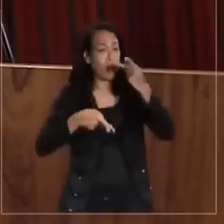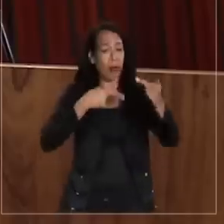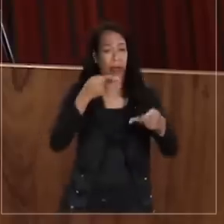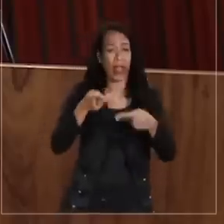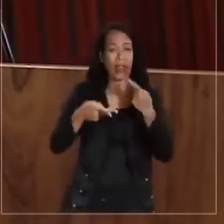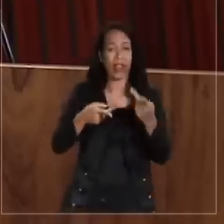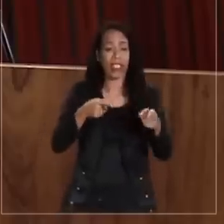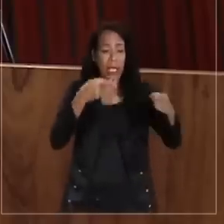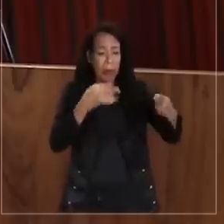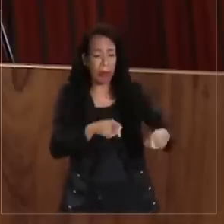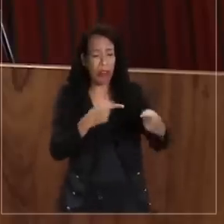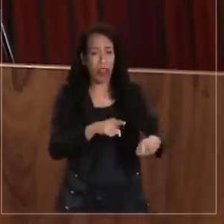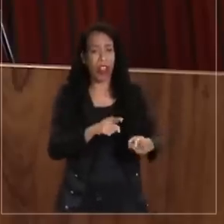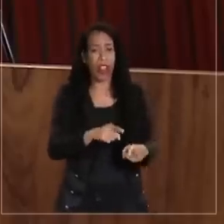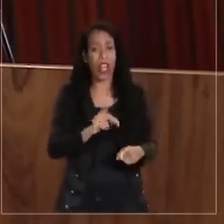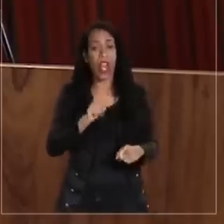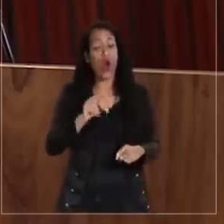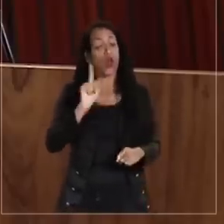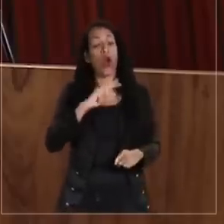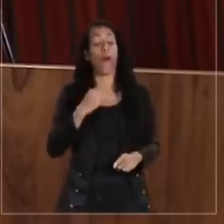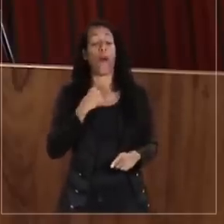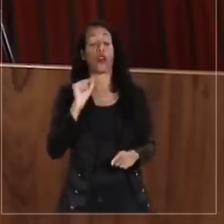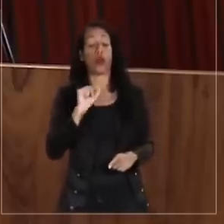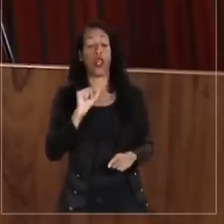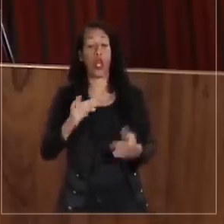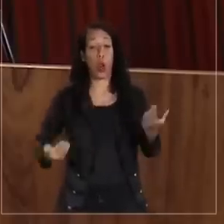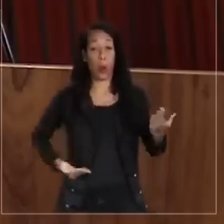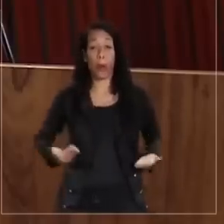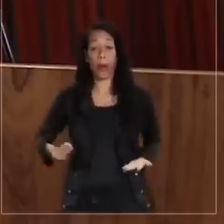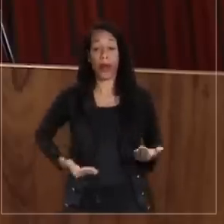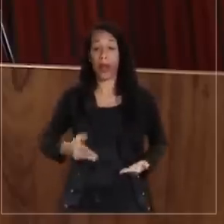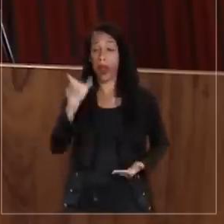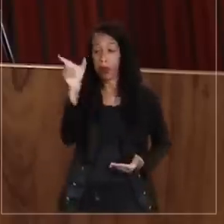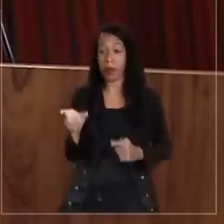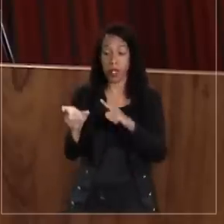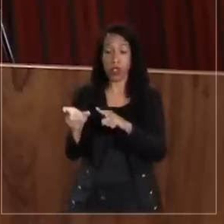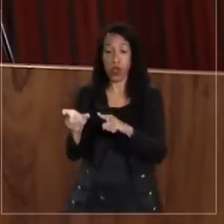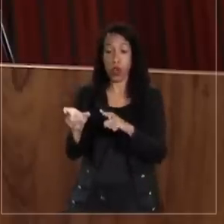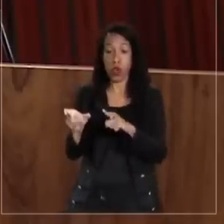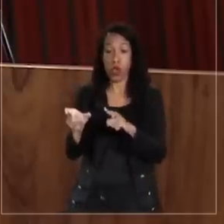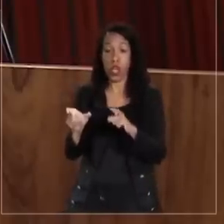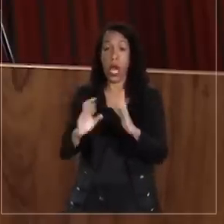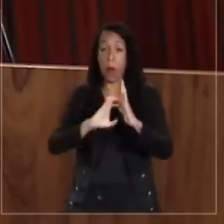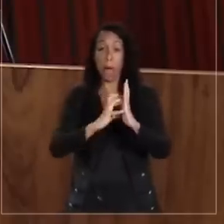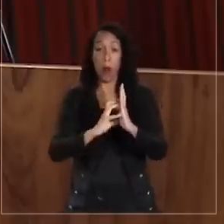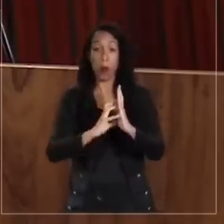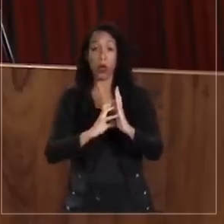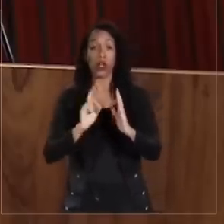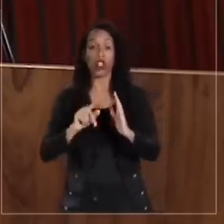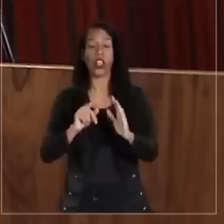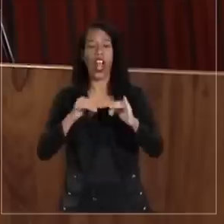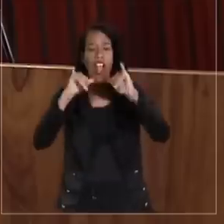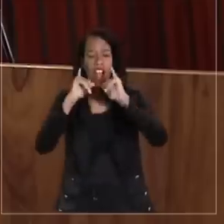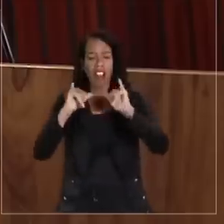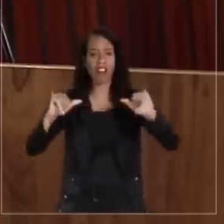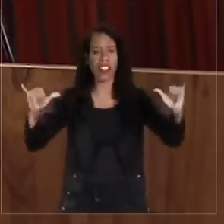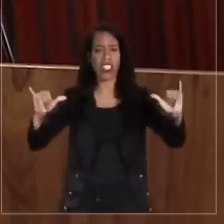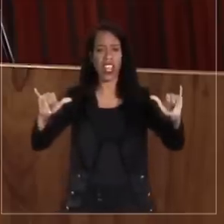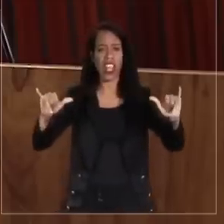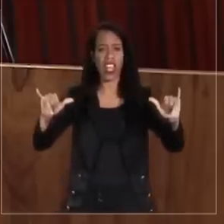faz parte. O que não se pode é um servidor público, no espaço público, no equipamento público, com